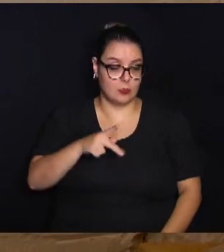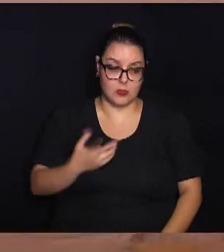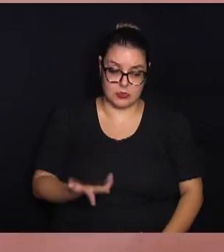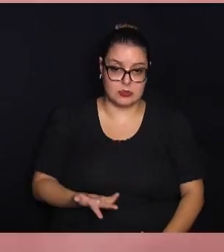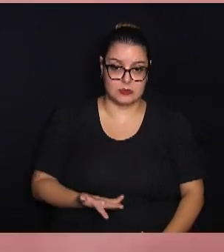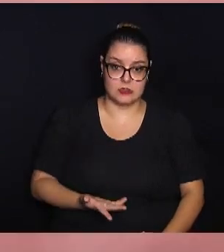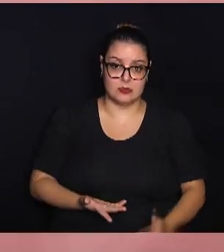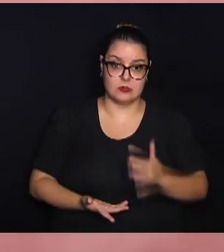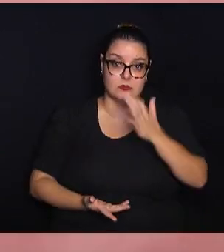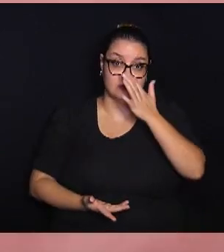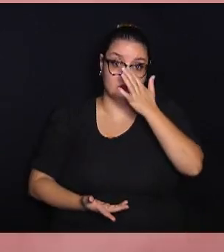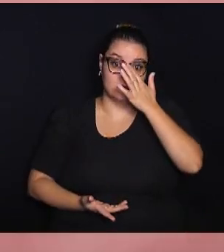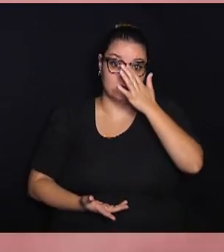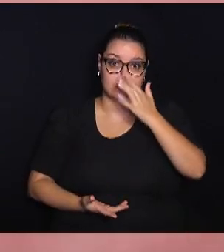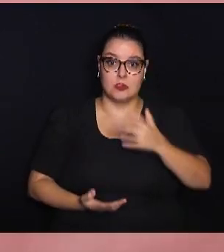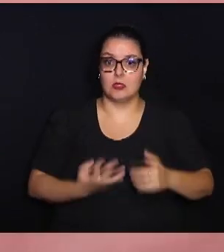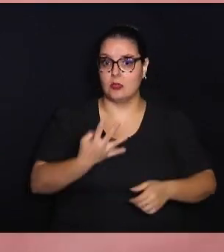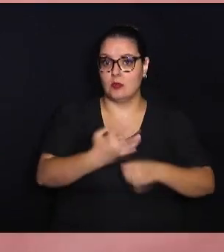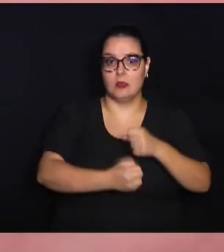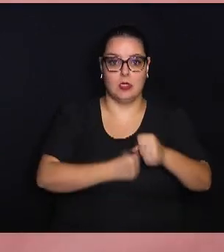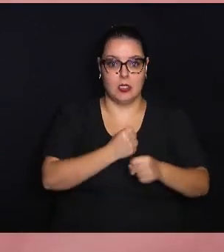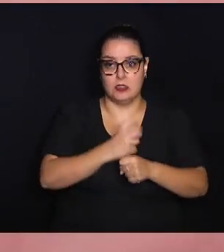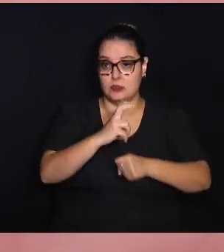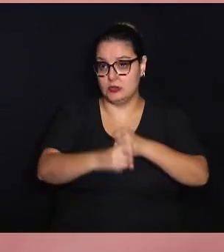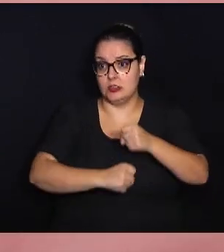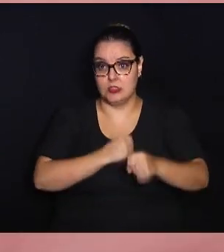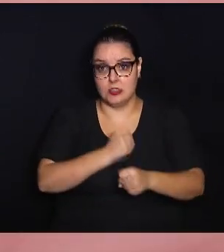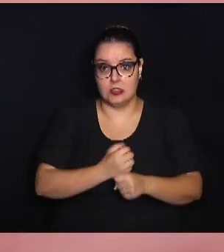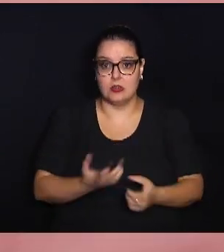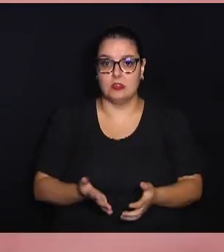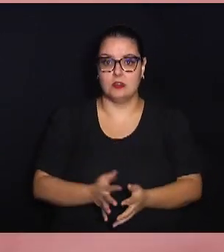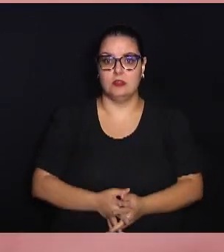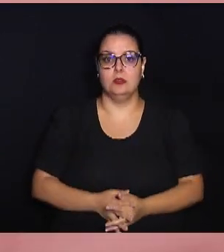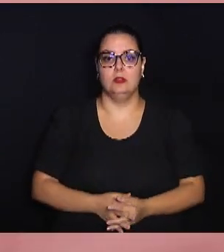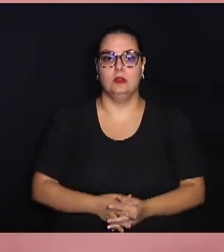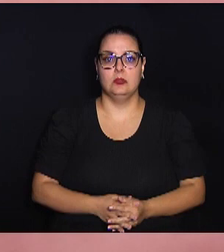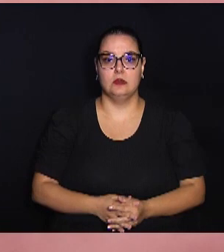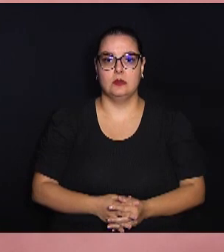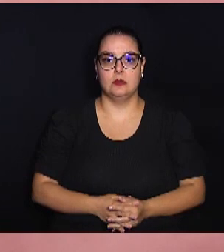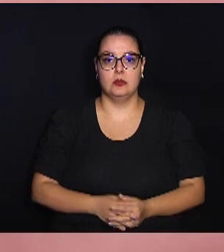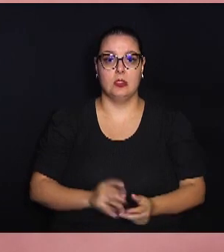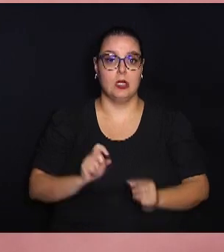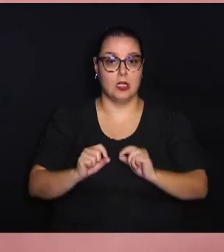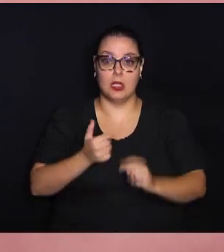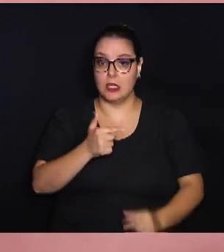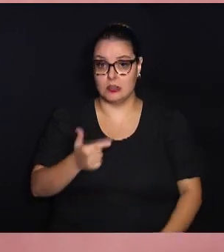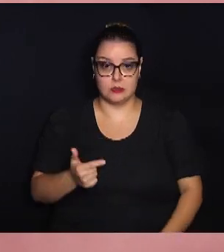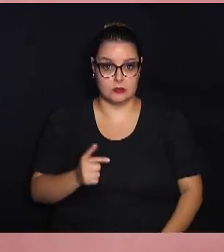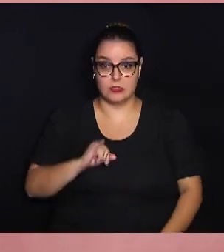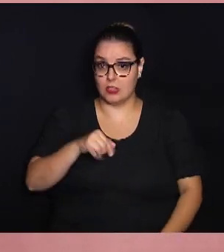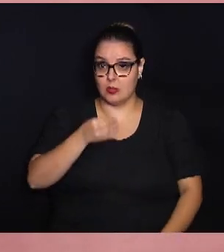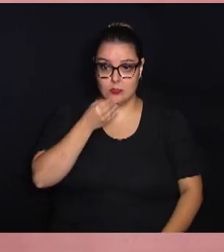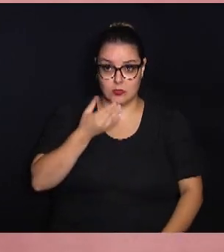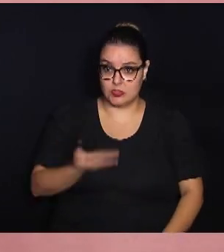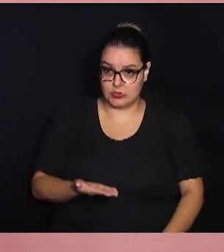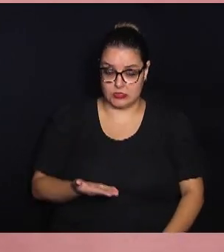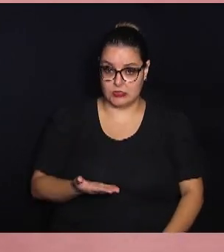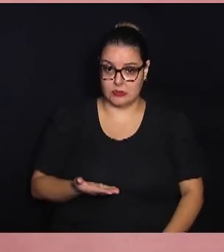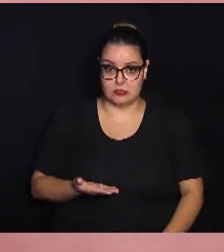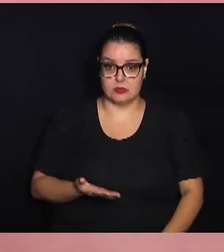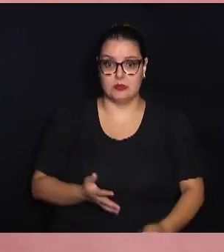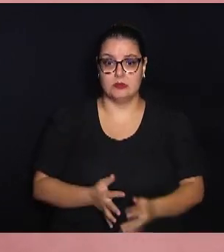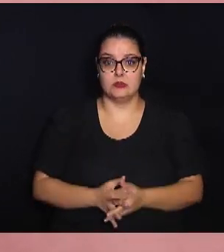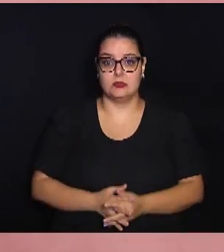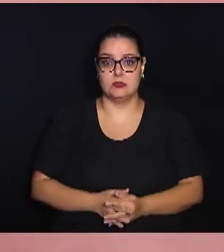aposentadoria para daqui a 4, 5 anos, quando ele parar definitivo, ter isso aí. Quem não tem oportunidade,